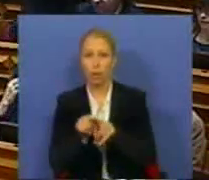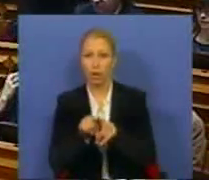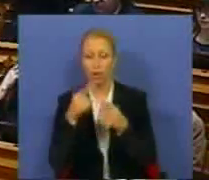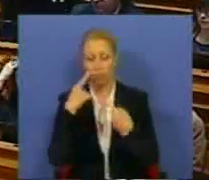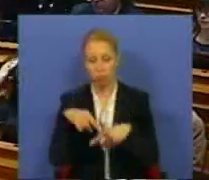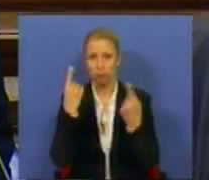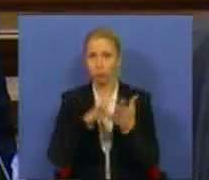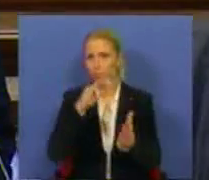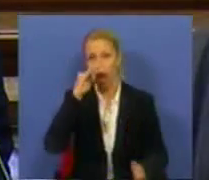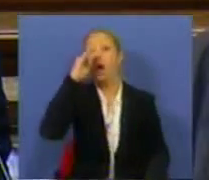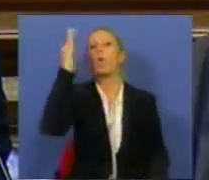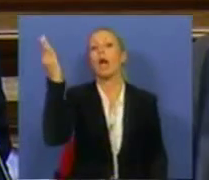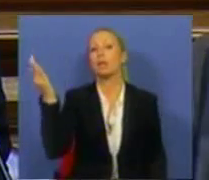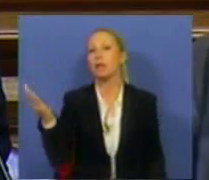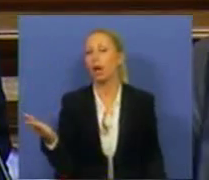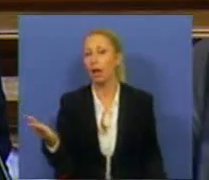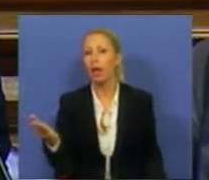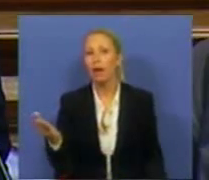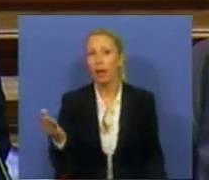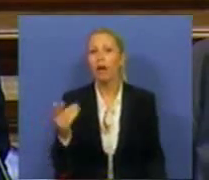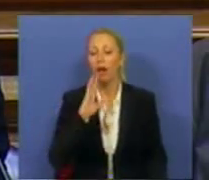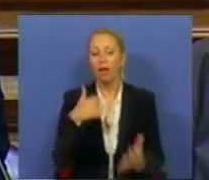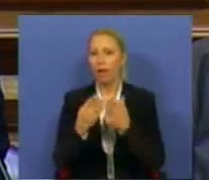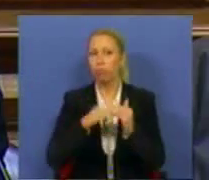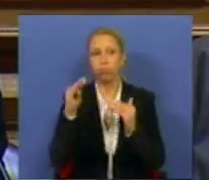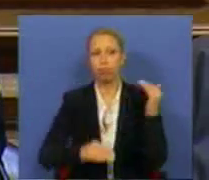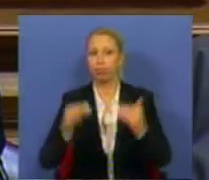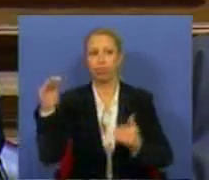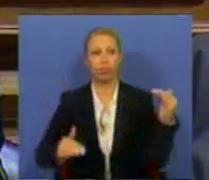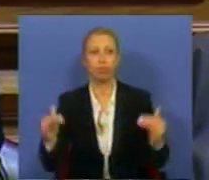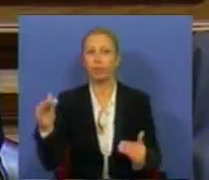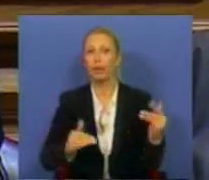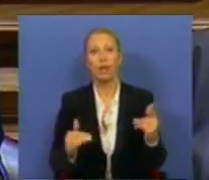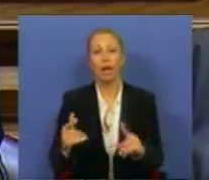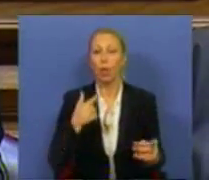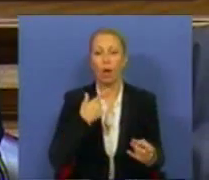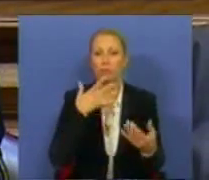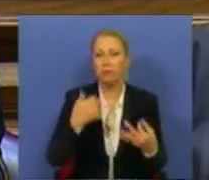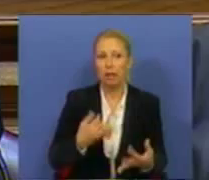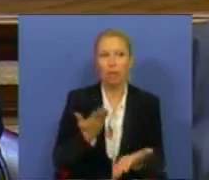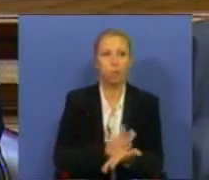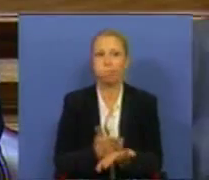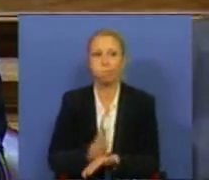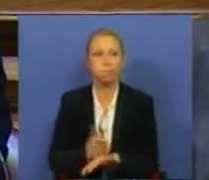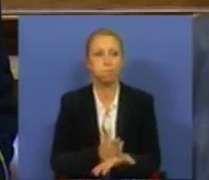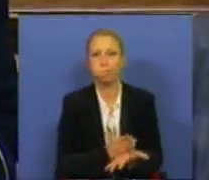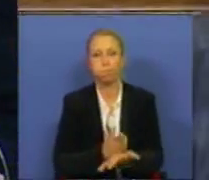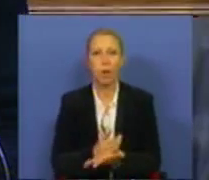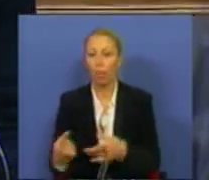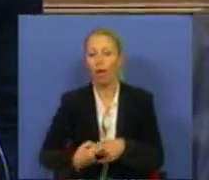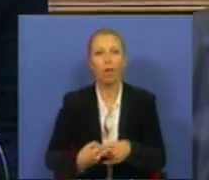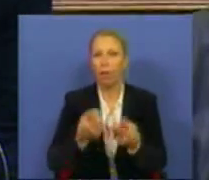tanta arrogância e que foi gerador de tanta instabilidade, de tanta incerteza, de tanta desmotivação no sistema educativo